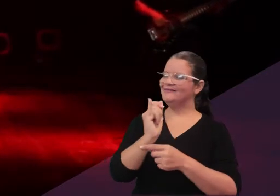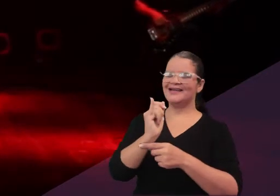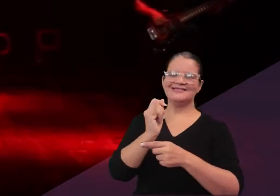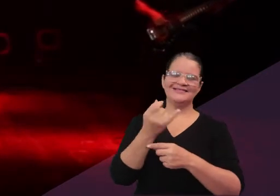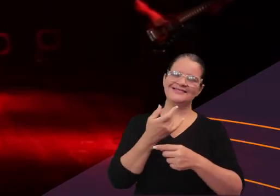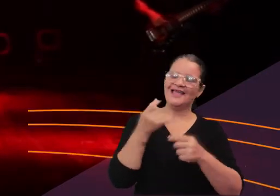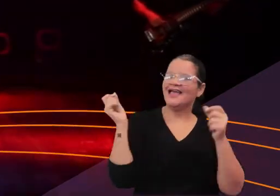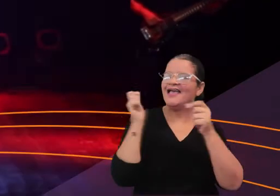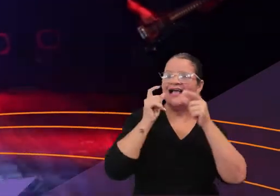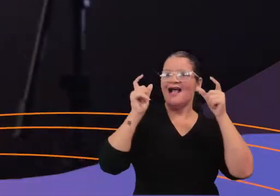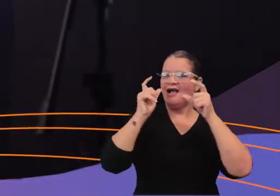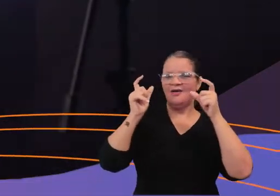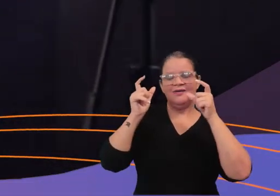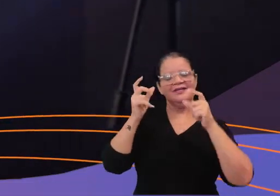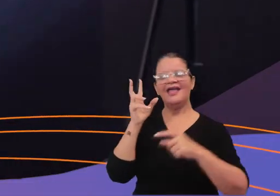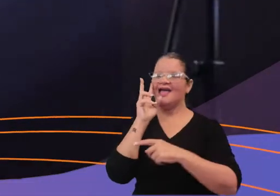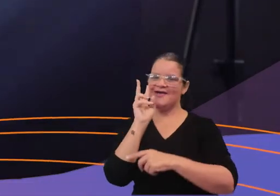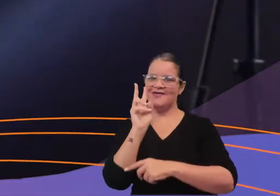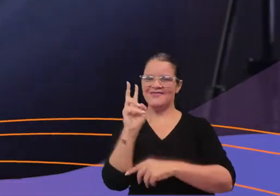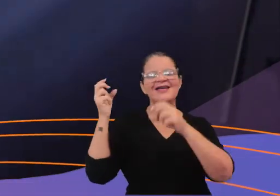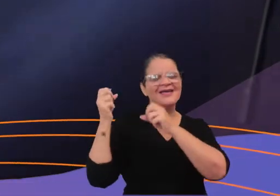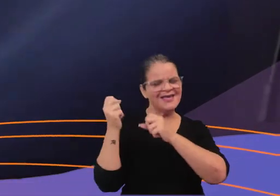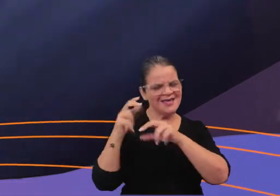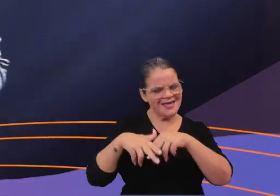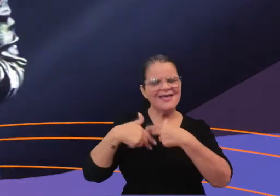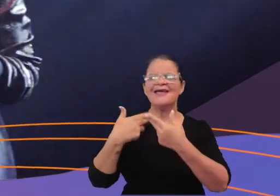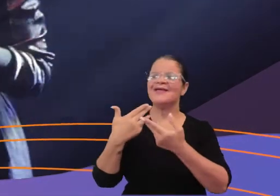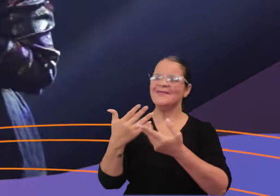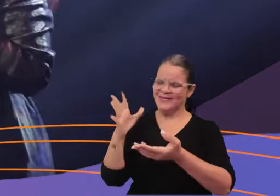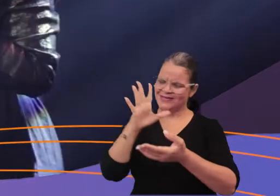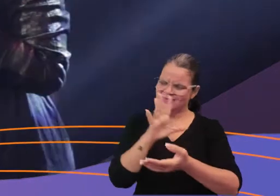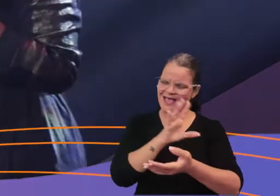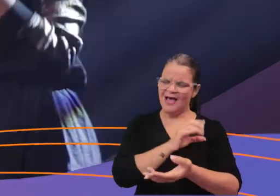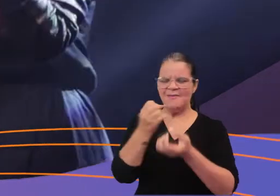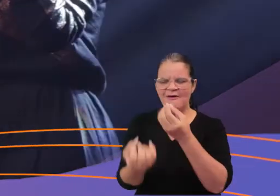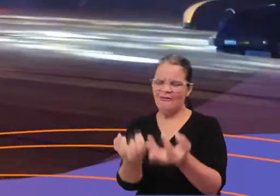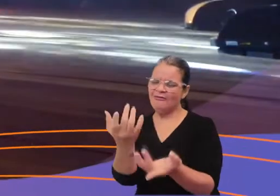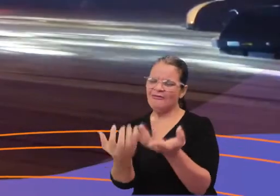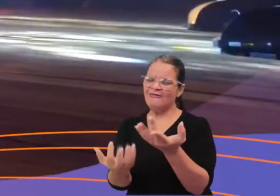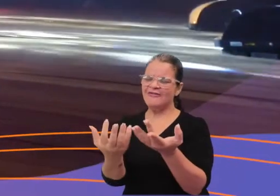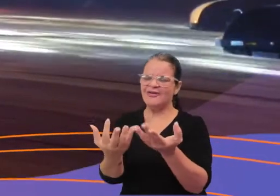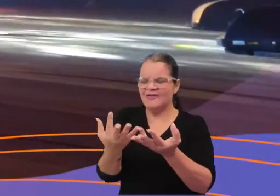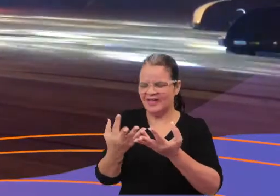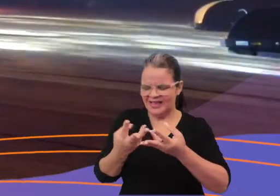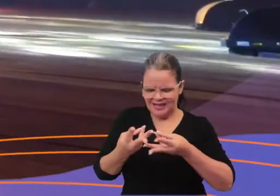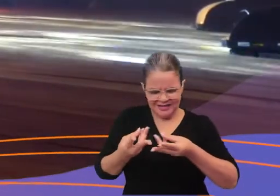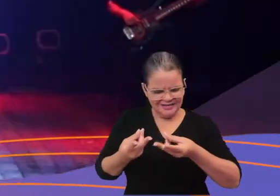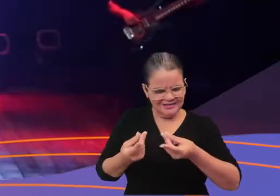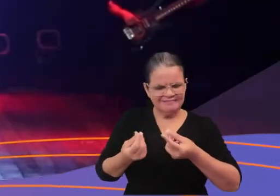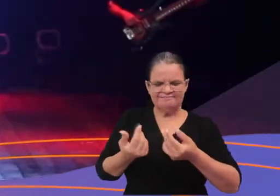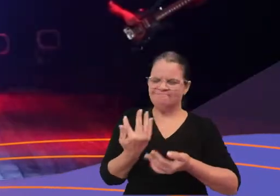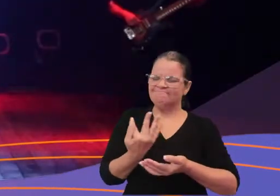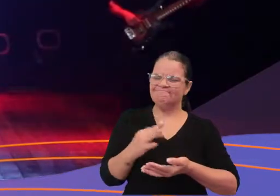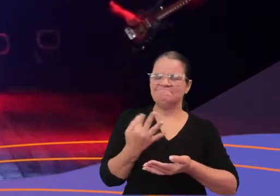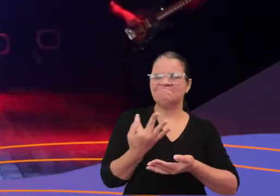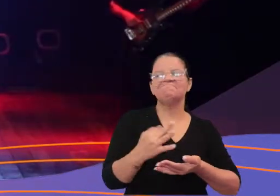Esperei só você acordar pra dizer que acordei. Eu vi que pus a mão no